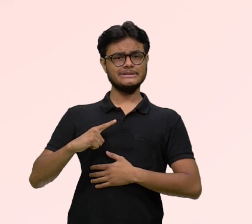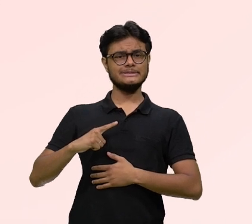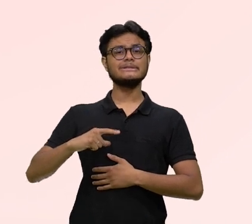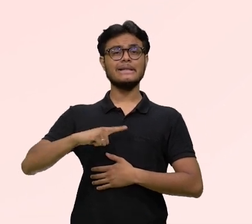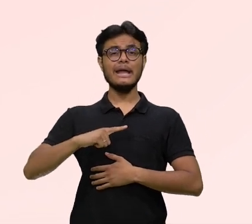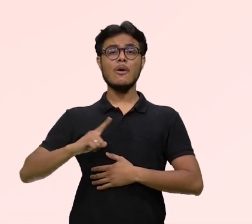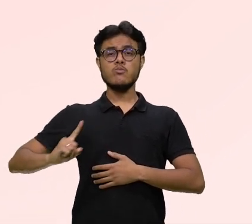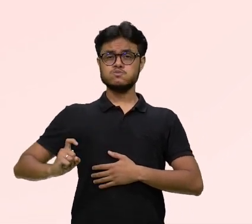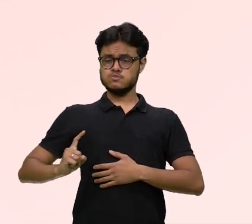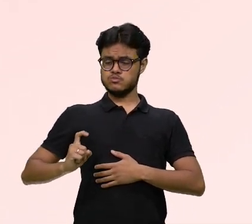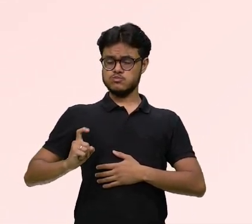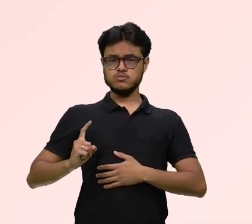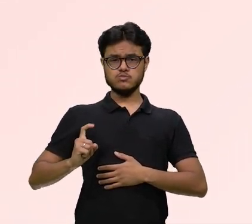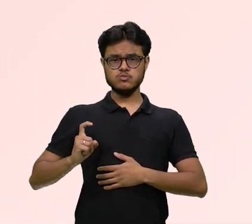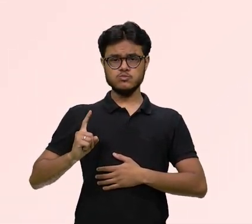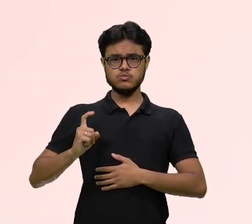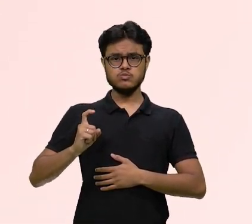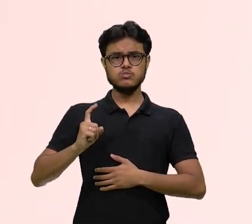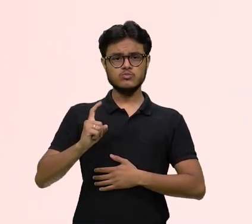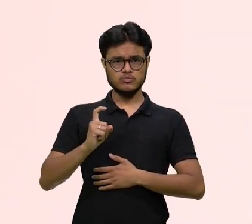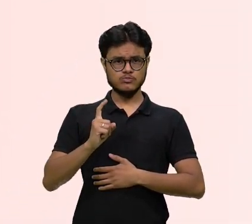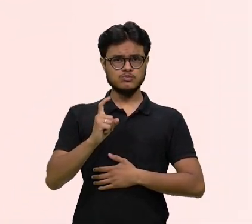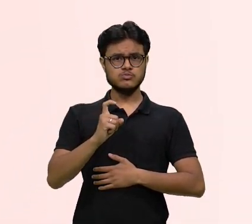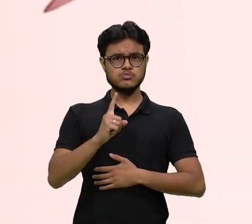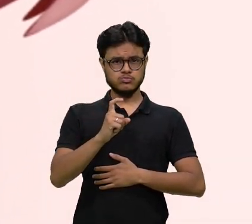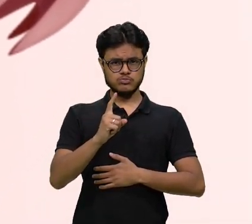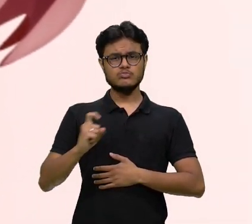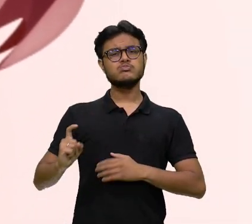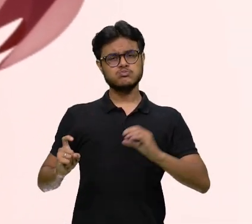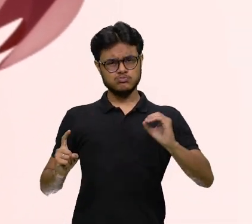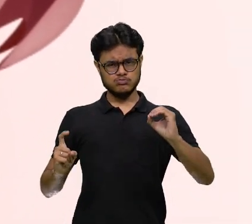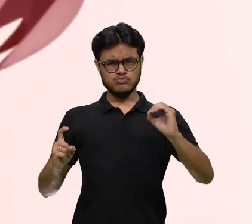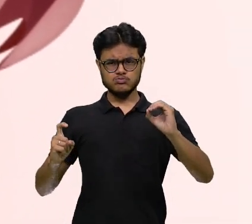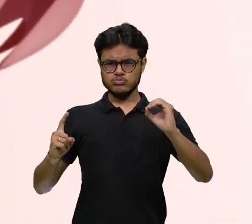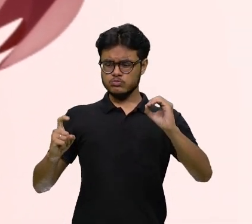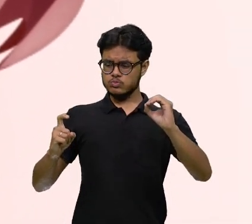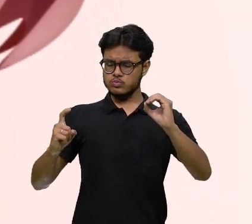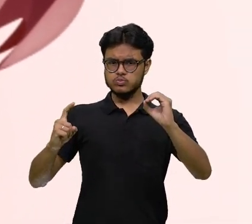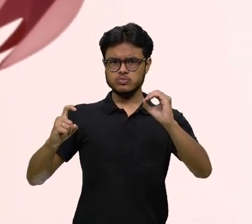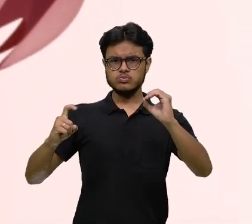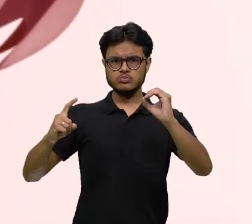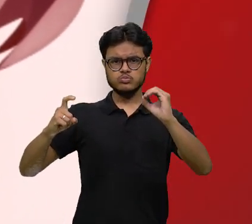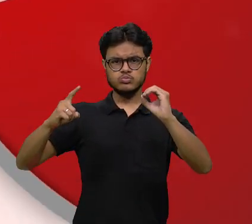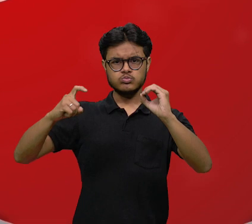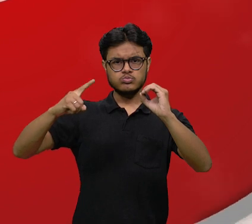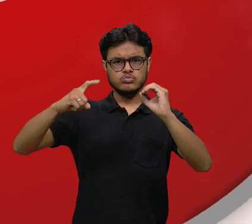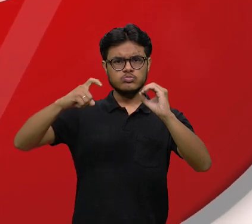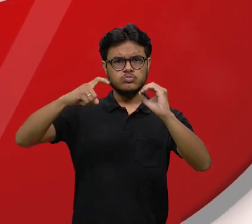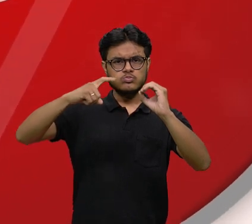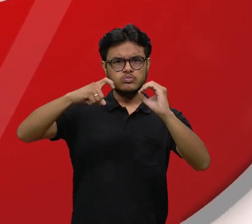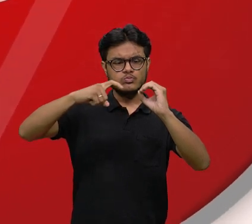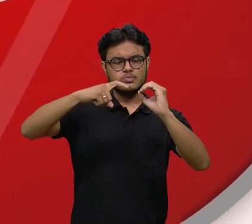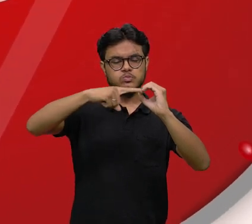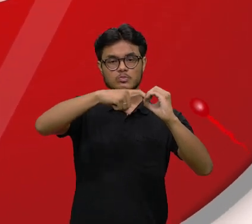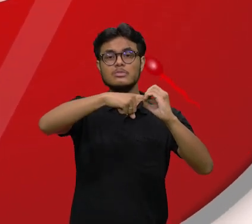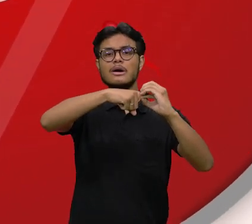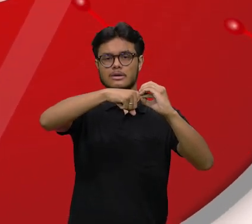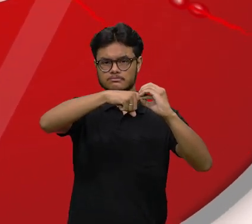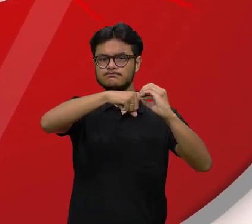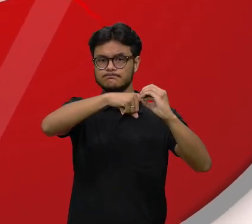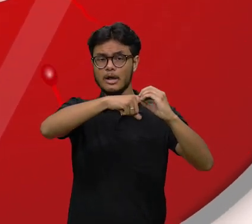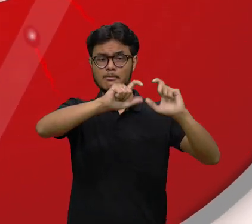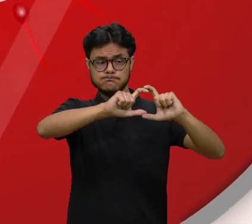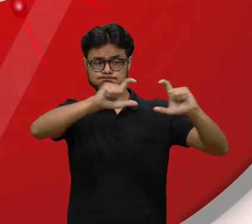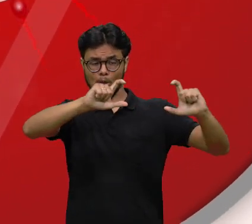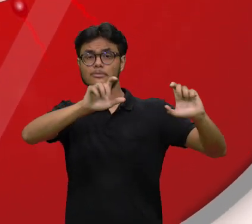aí, liberando o ovócito secundário. Lá vem os espermatozoides naquela grande corrida e ele chega até esse ovócito